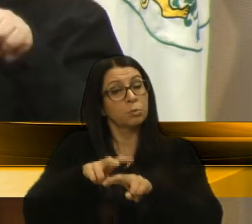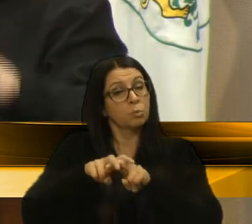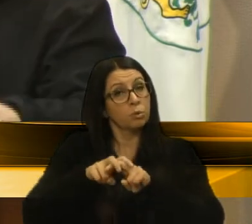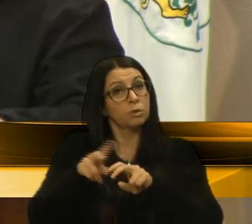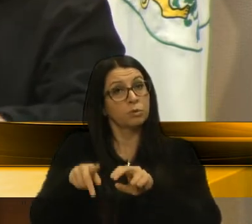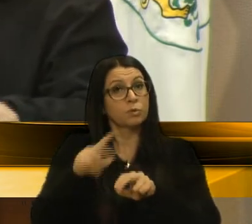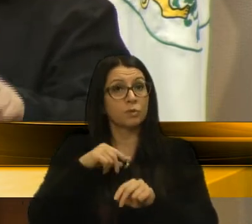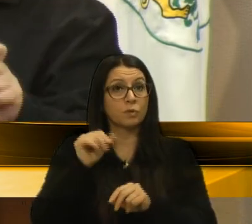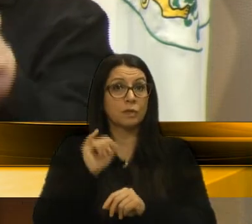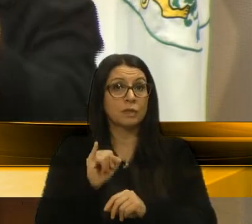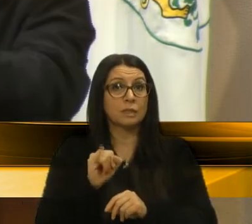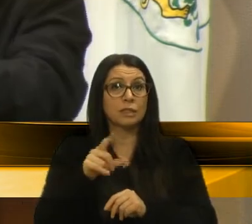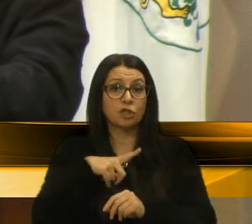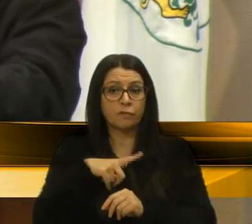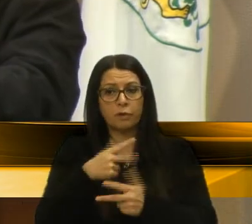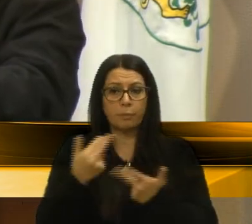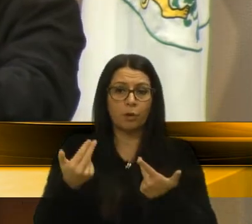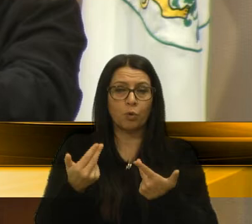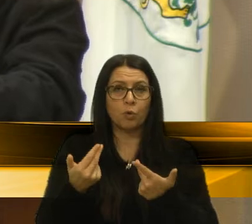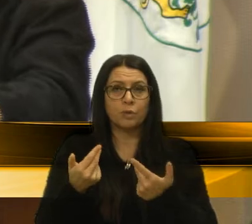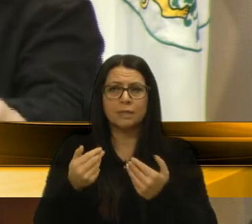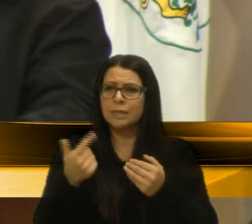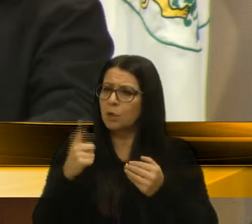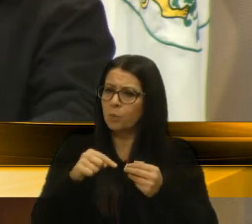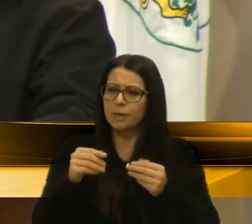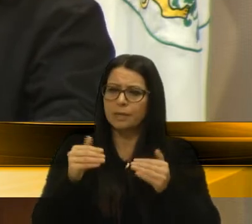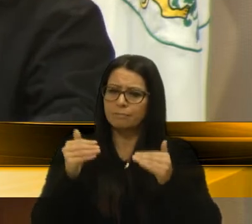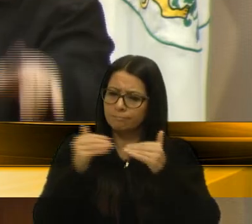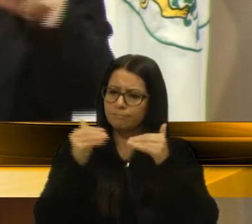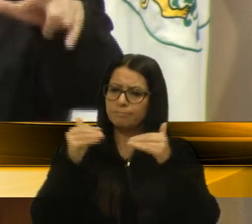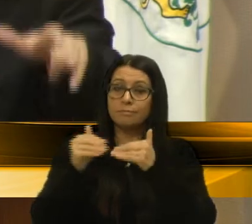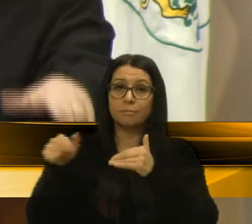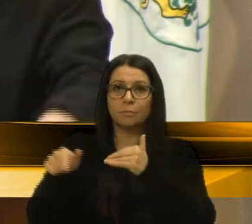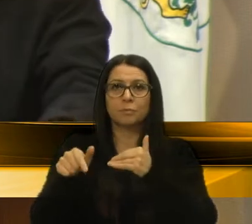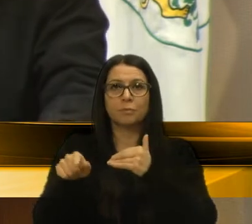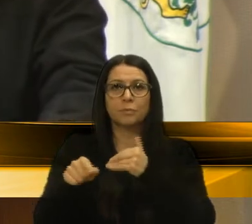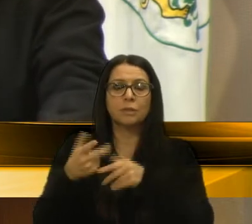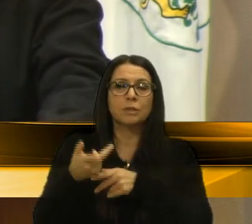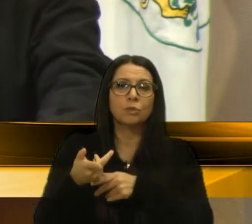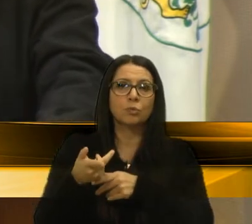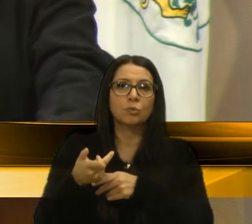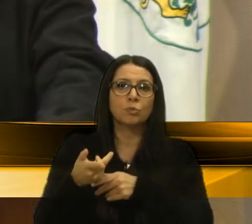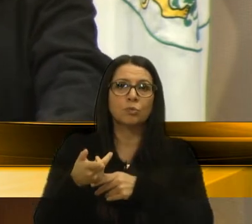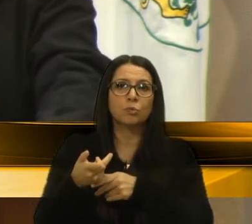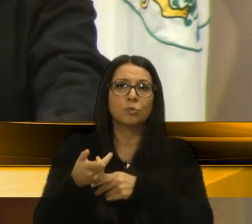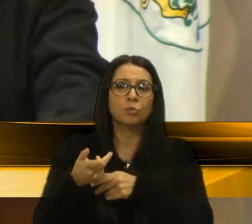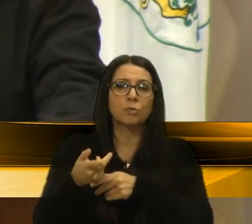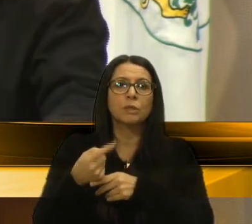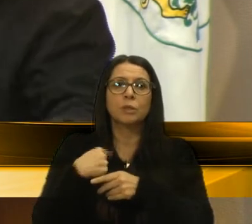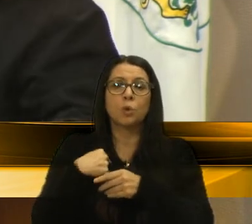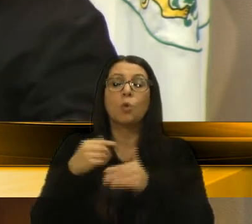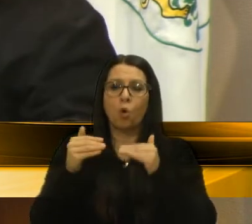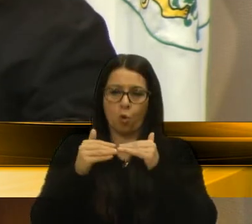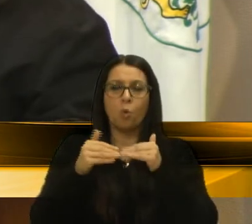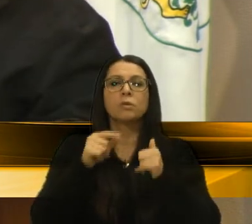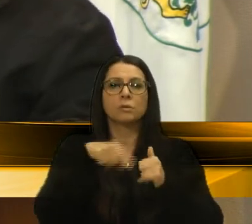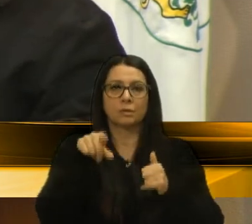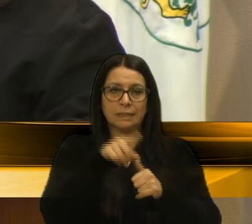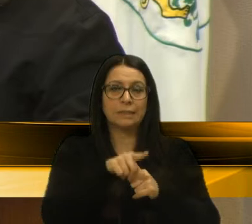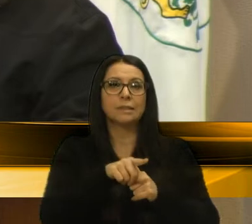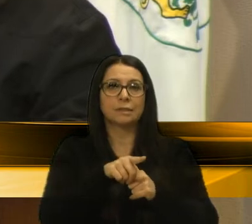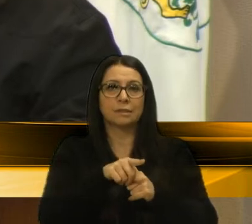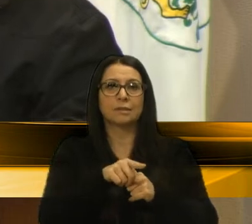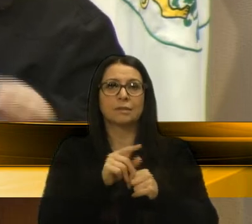se efetivamente existem algumas inconsistências, e pelo menos numa eu concordei com